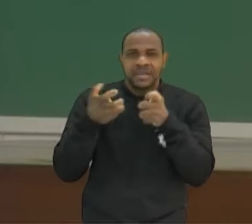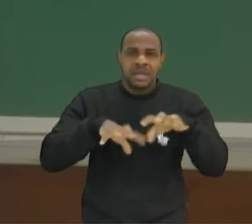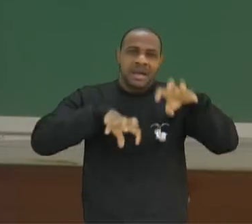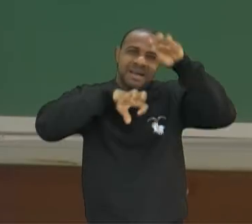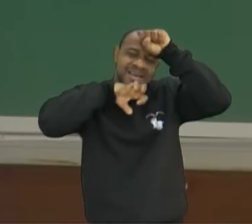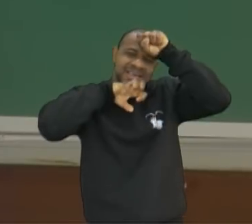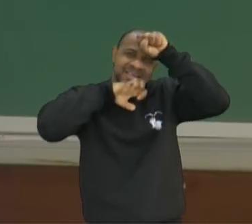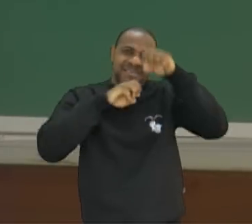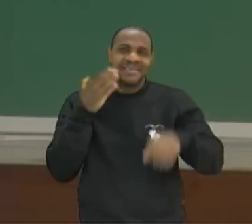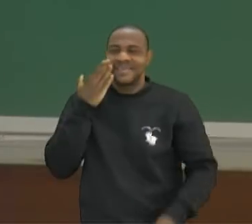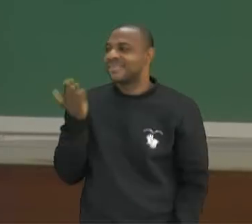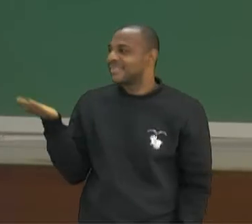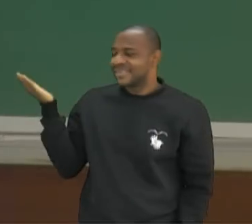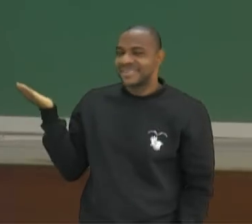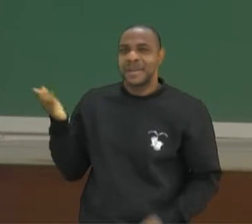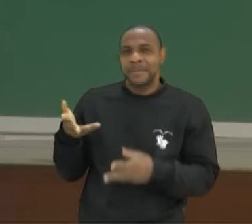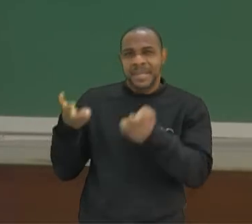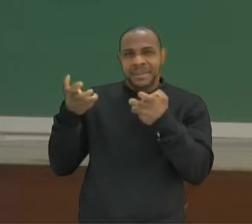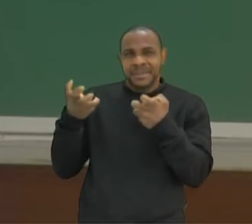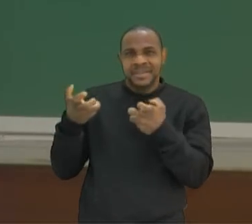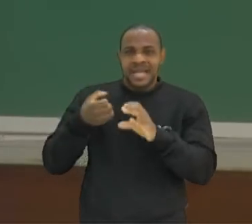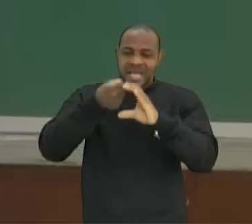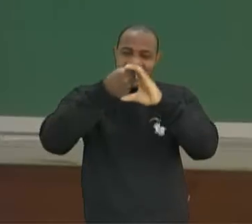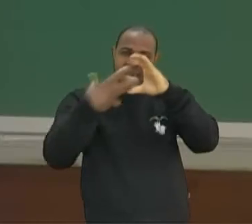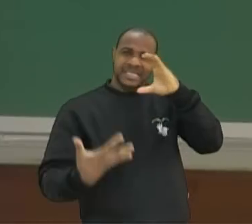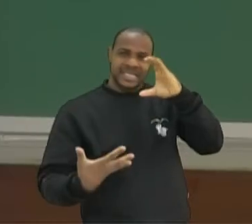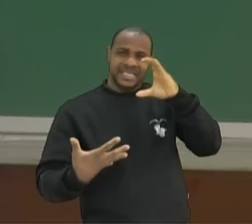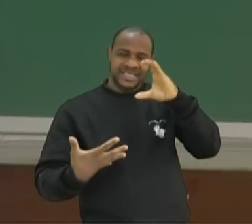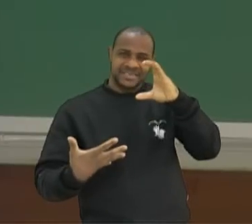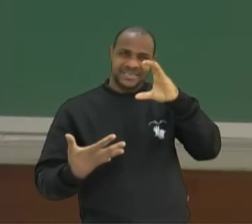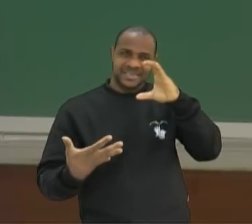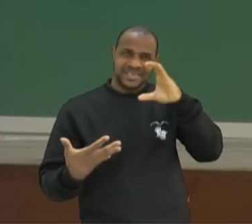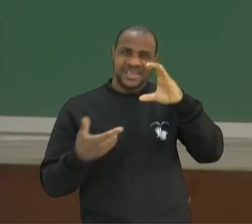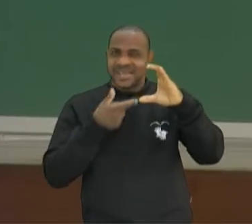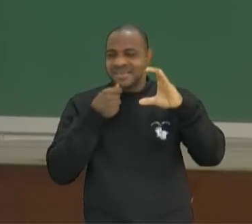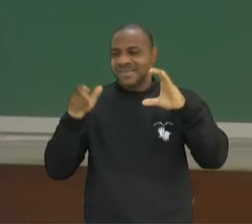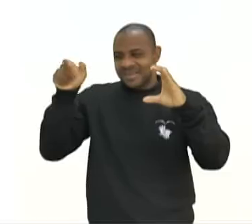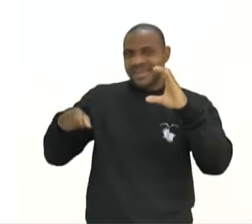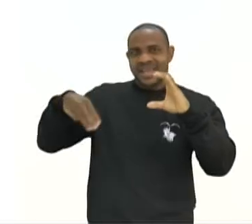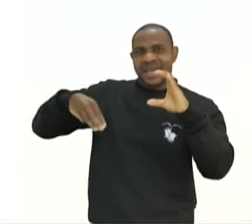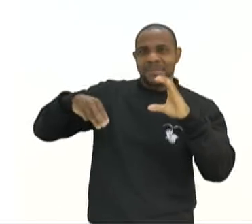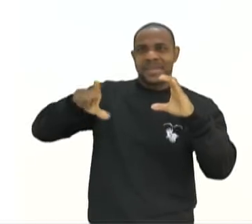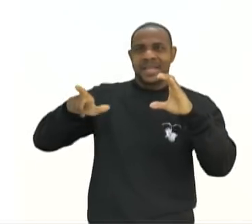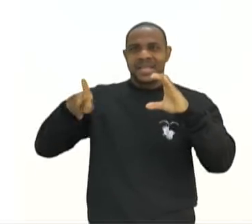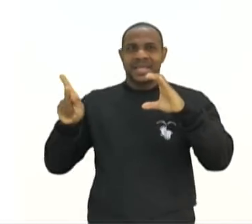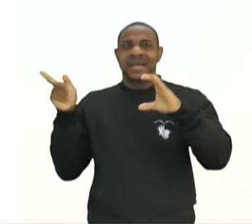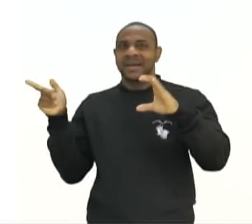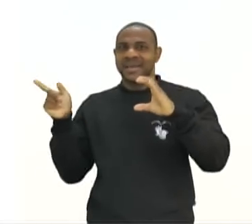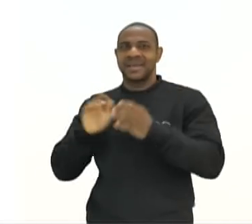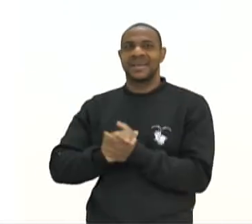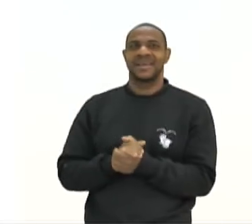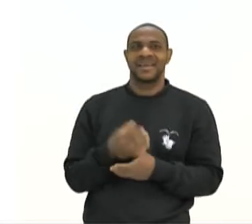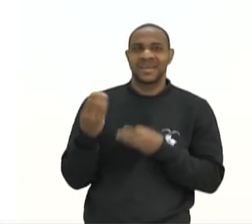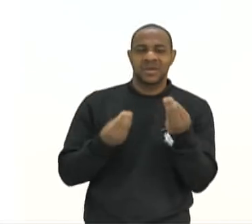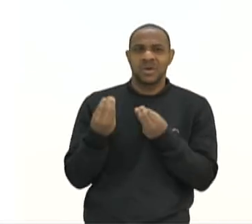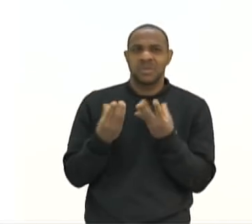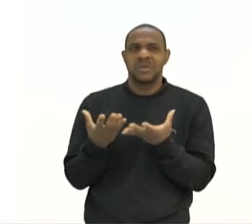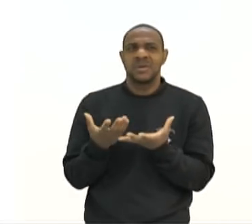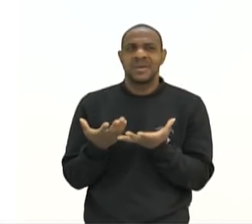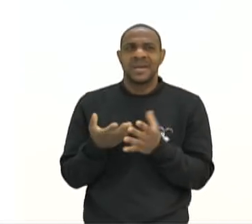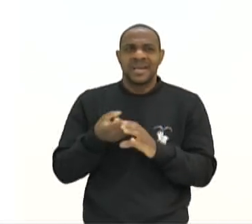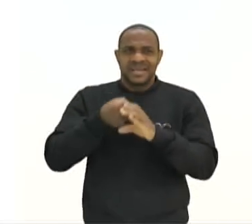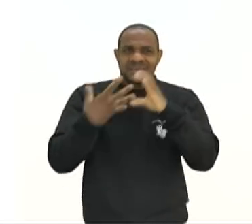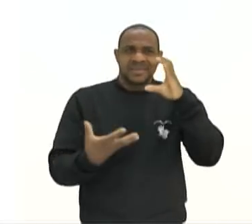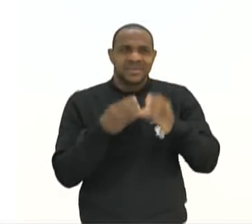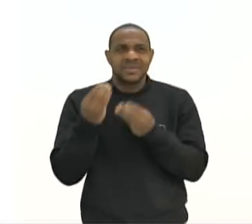caricatura ao lado, percebemos que as características de Martin Luther King mais destacadas são: será que é a letter A?